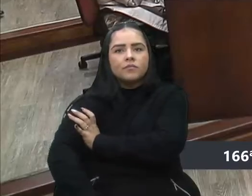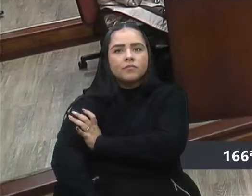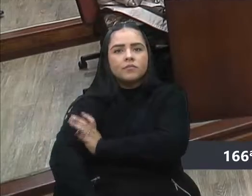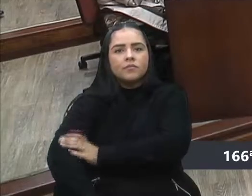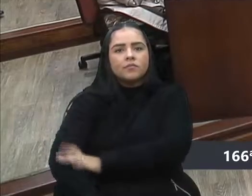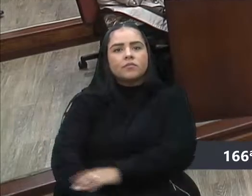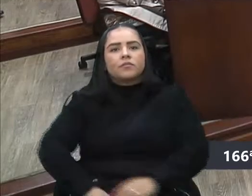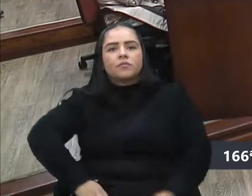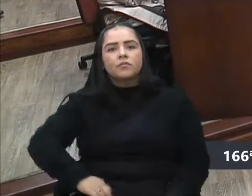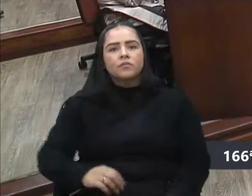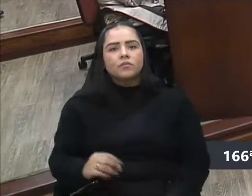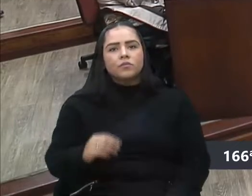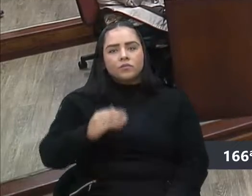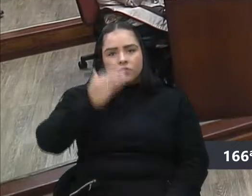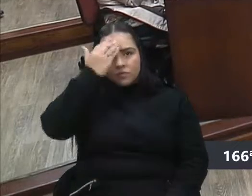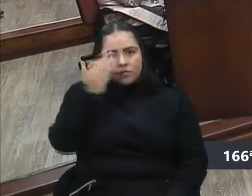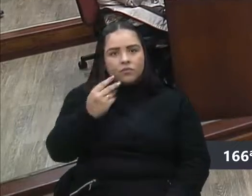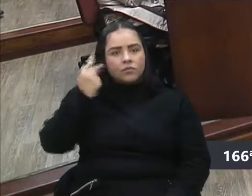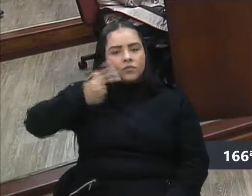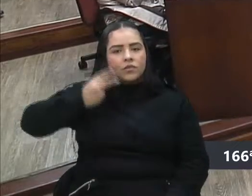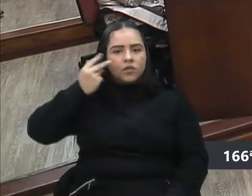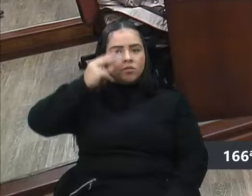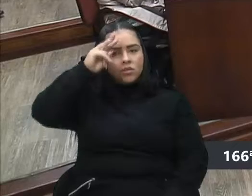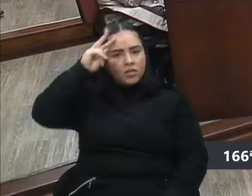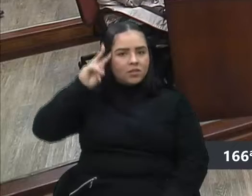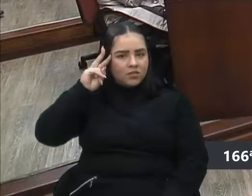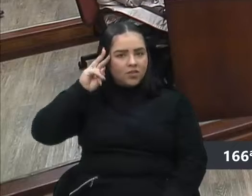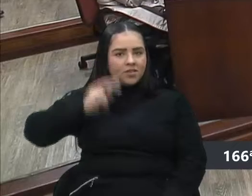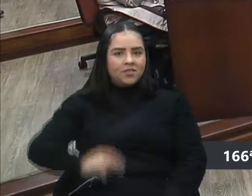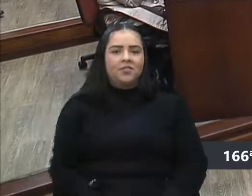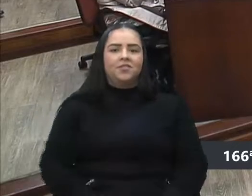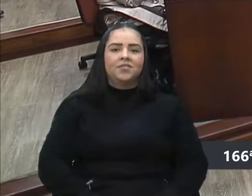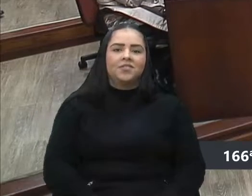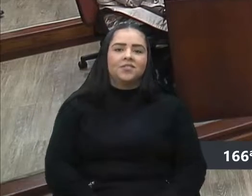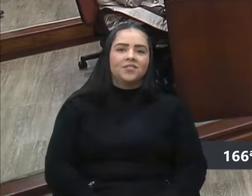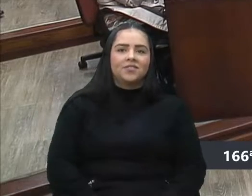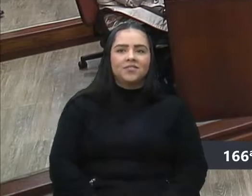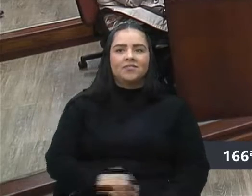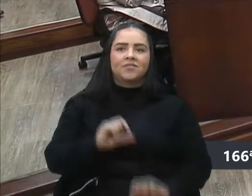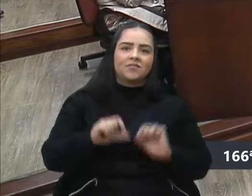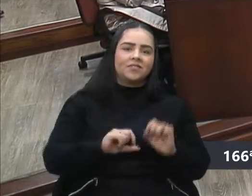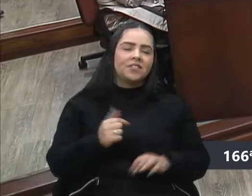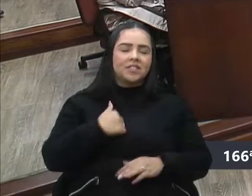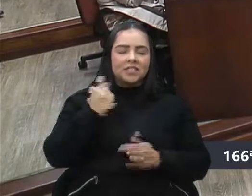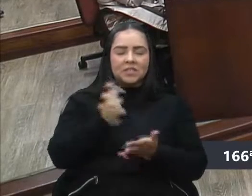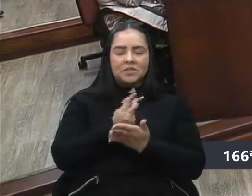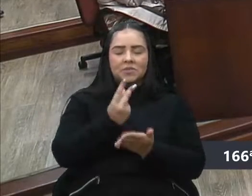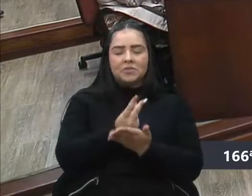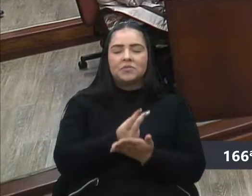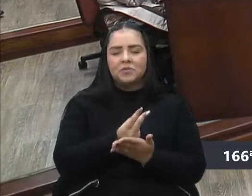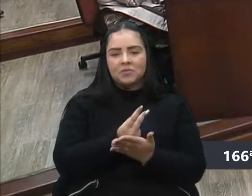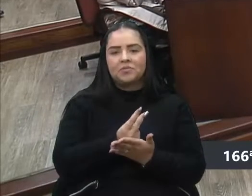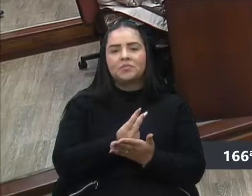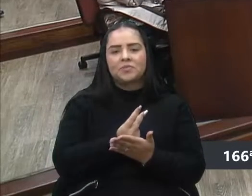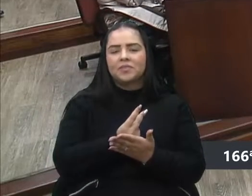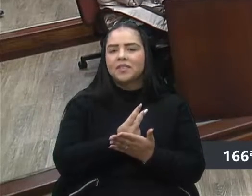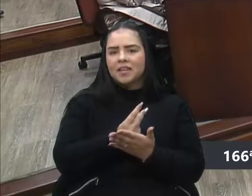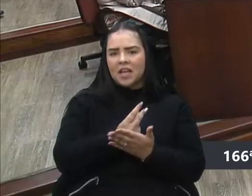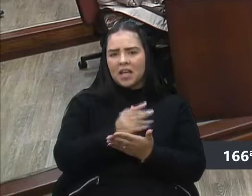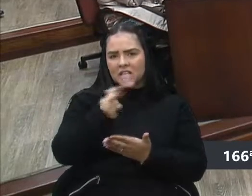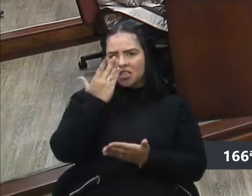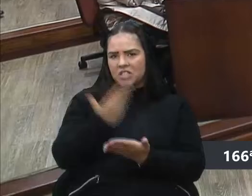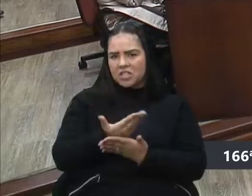vereador Velocino. Vereador Velocino, a gente sabe muito bem que aqui sempre fui favorável ao aporte para acontecer a